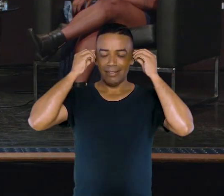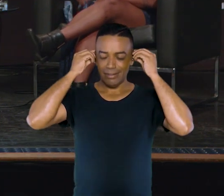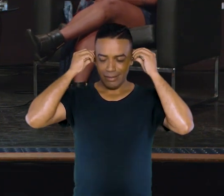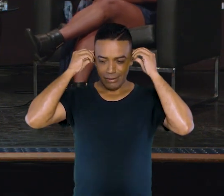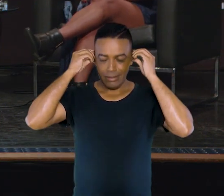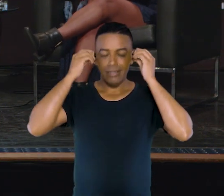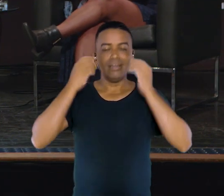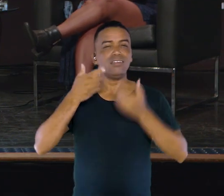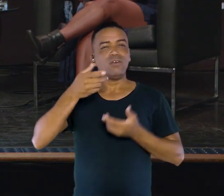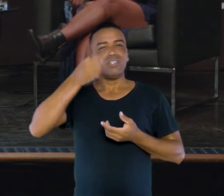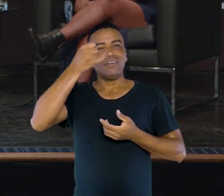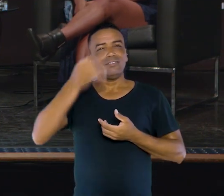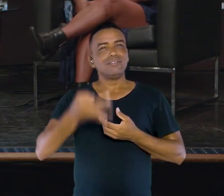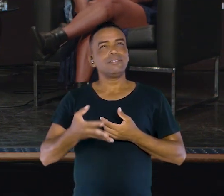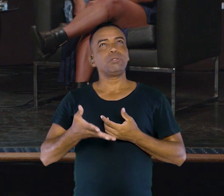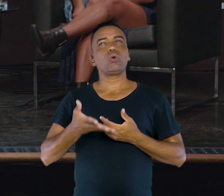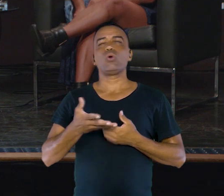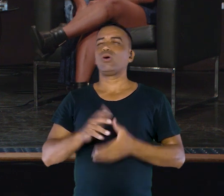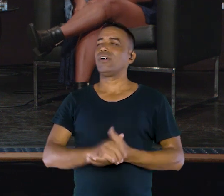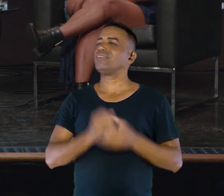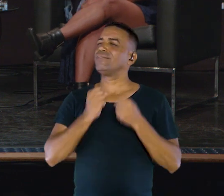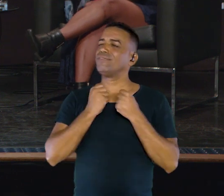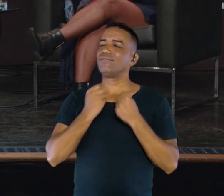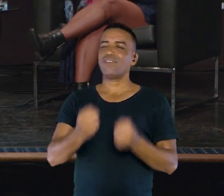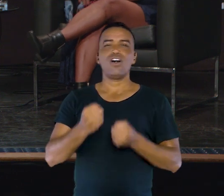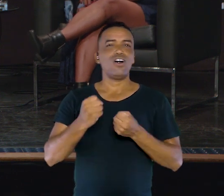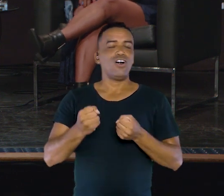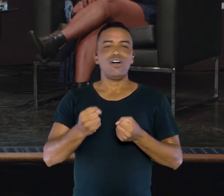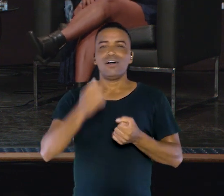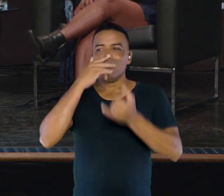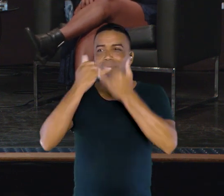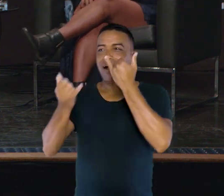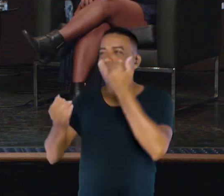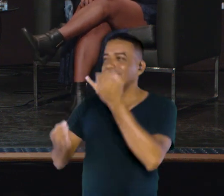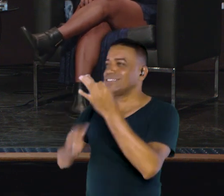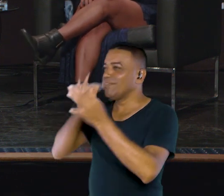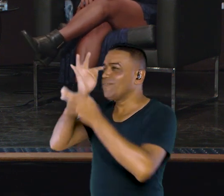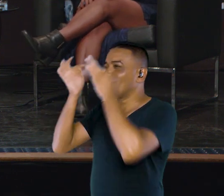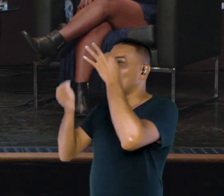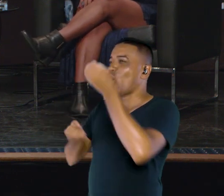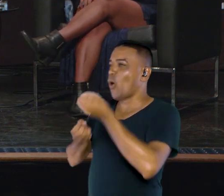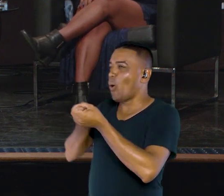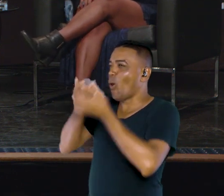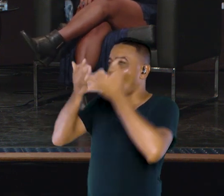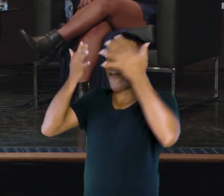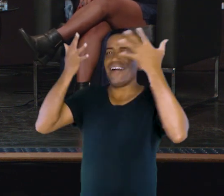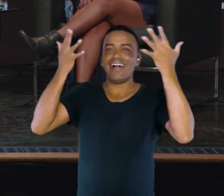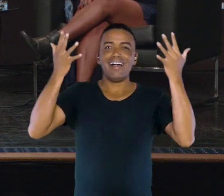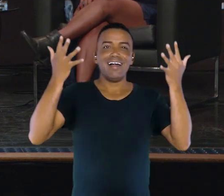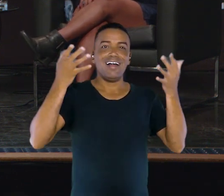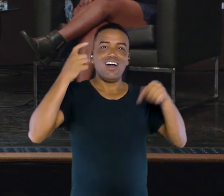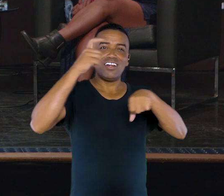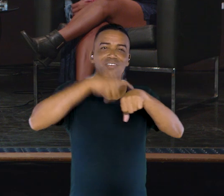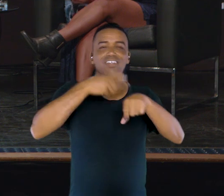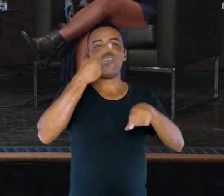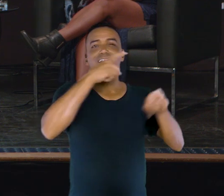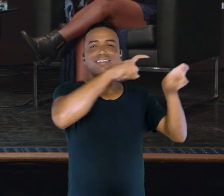E é tão forte assim isso que você traz, Parenta, que a gente te vê florindo quando você fala da roça. Não é isso,